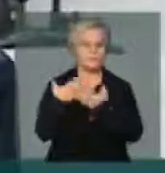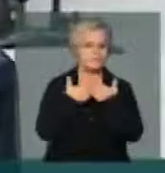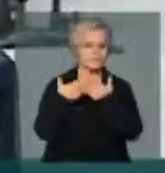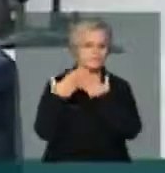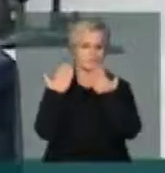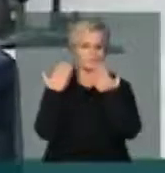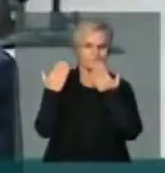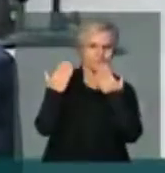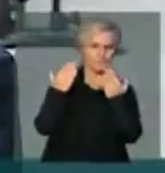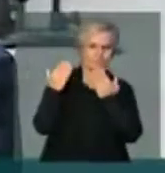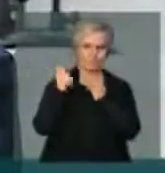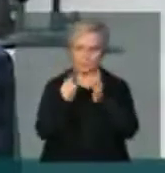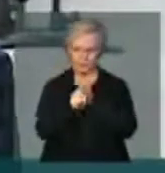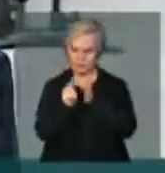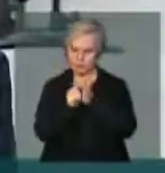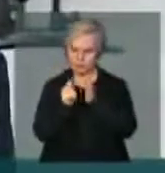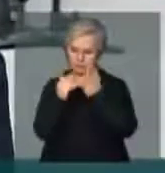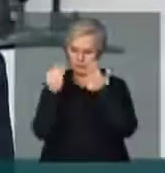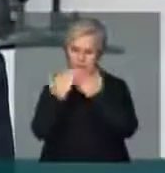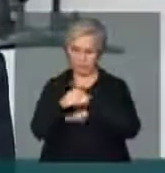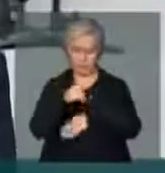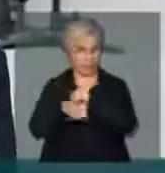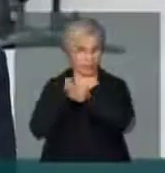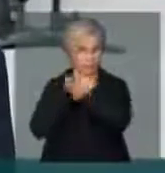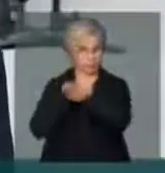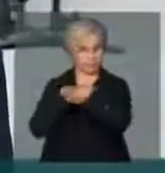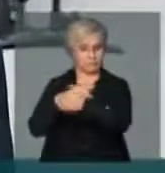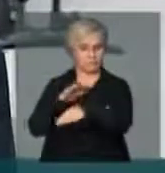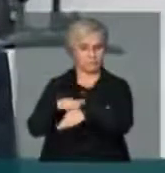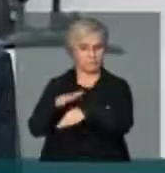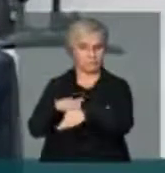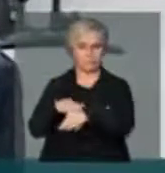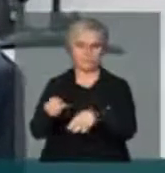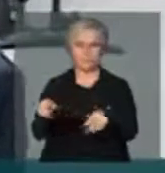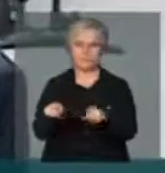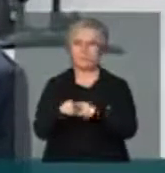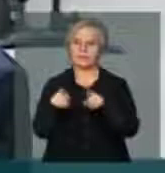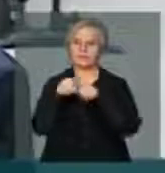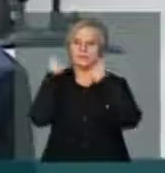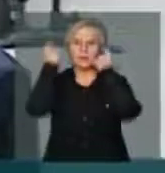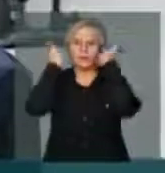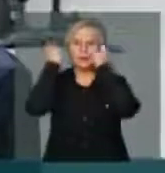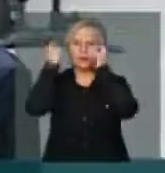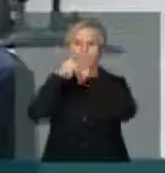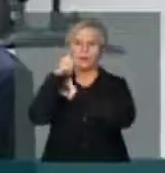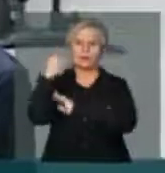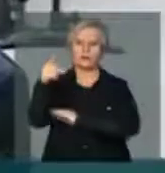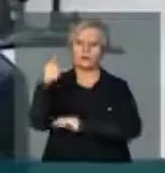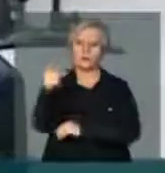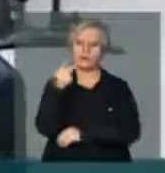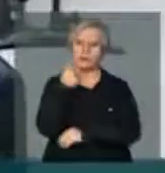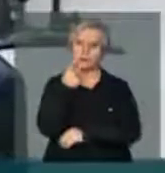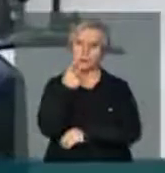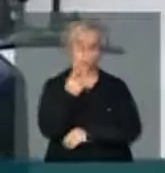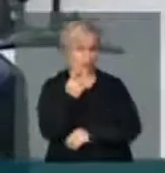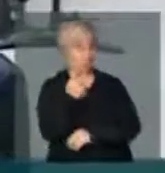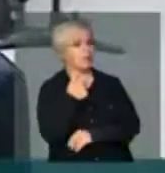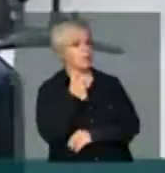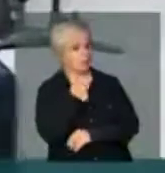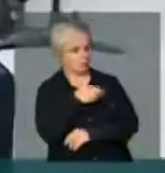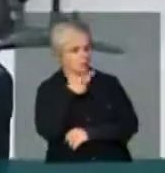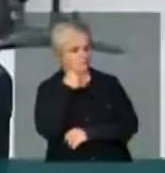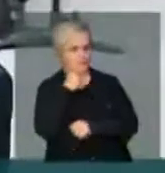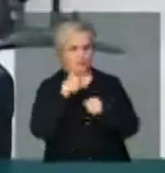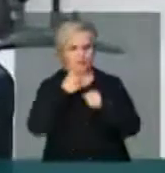analisando os documentos que Vossa Excelência tem em mãos, e a preocupação tua, estava dizendo, Mauro, eu vou fazer um pronunciamento que eu